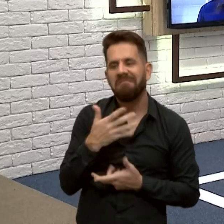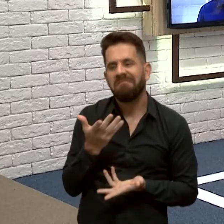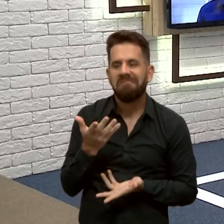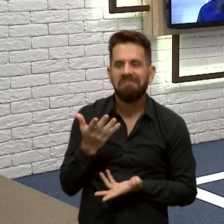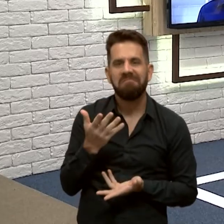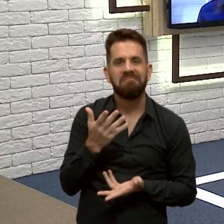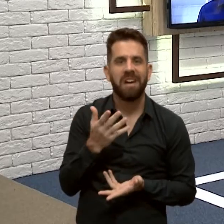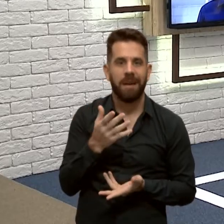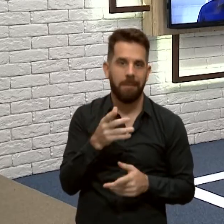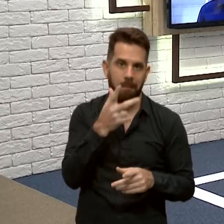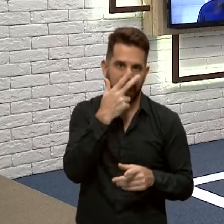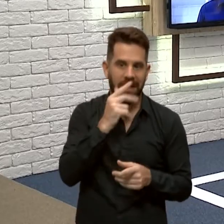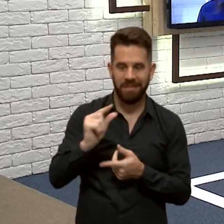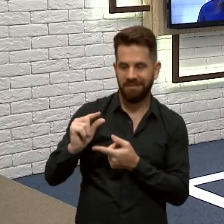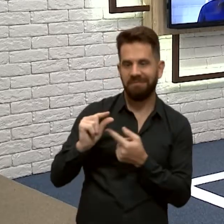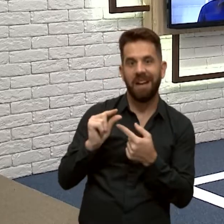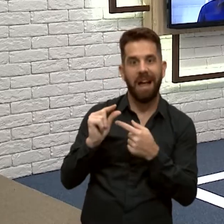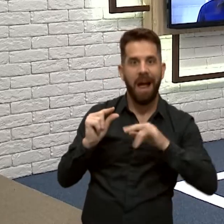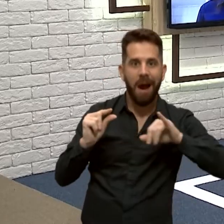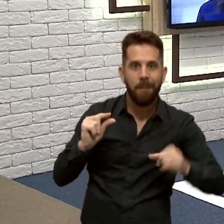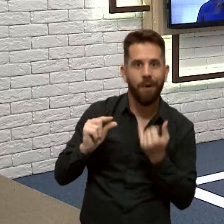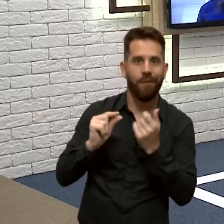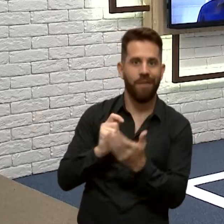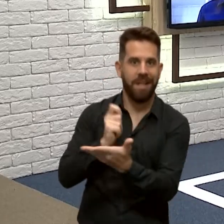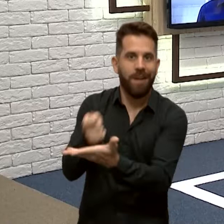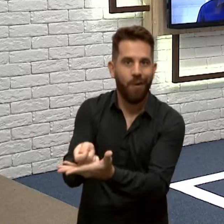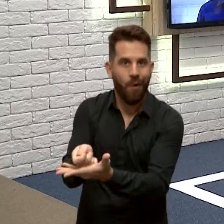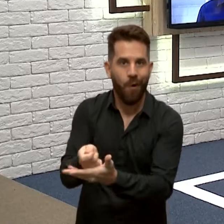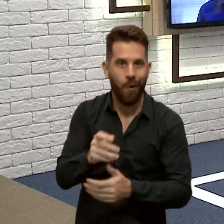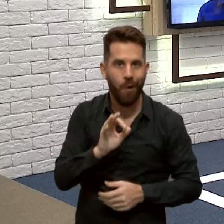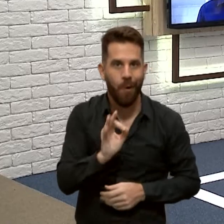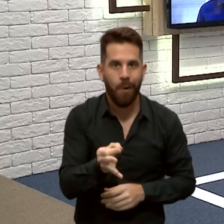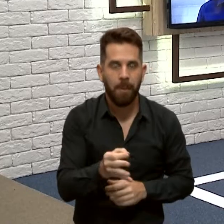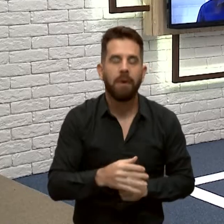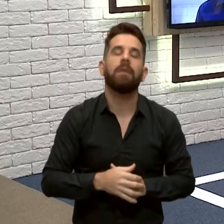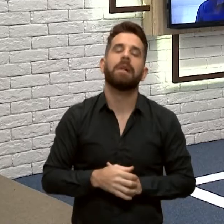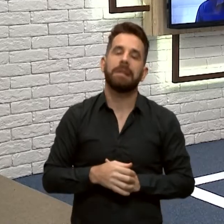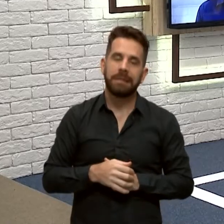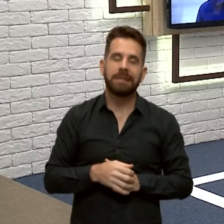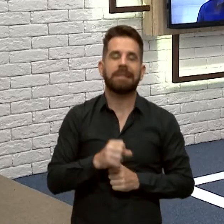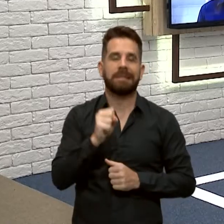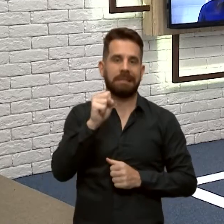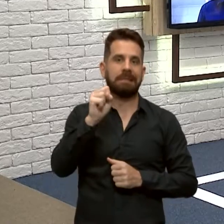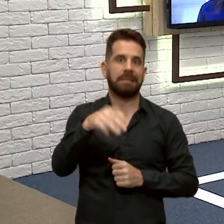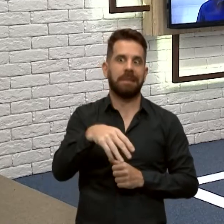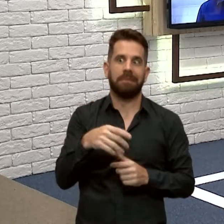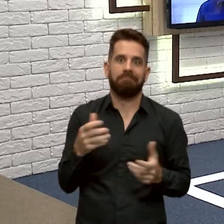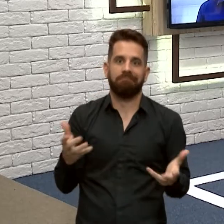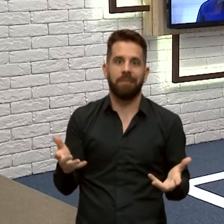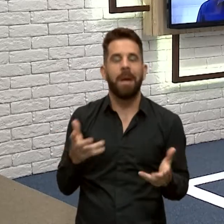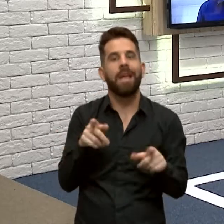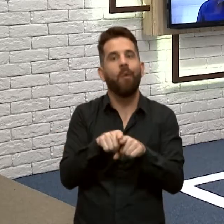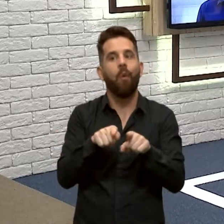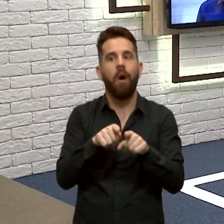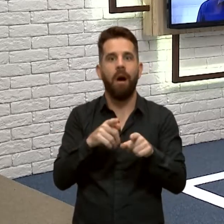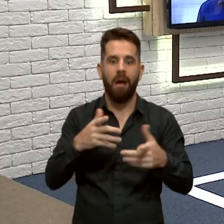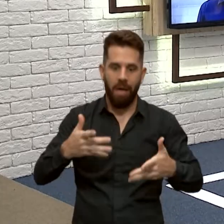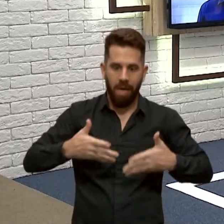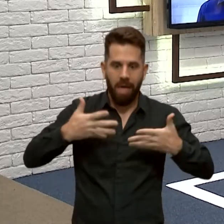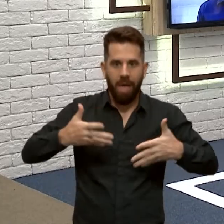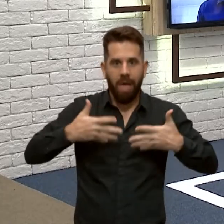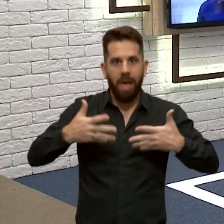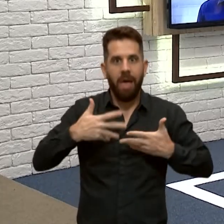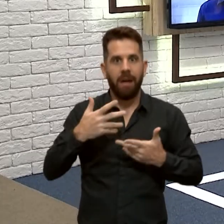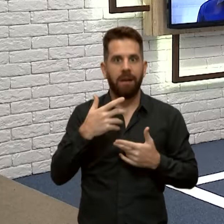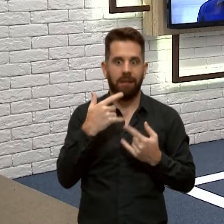esse incentivo também? Isso pode acabar e de fato. Porque, como o professor Marcos falou,